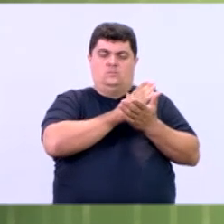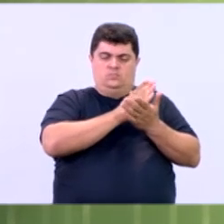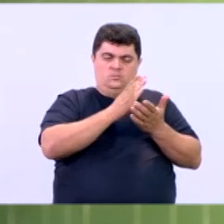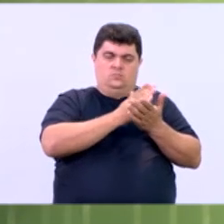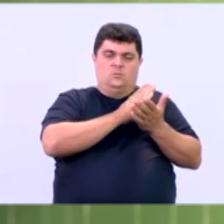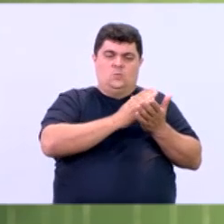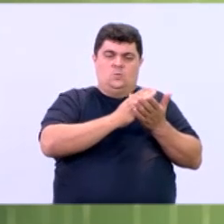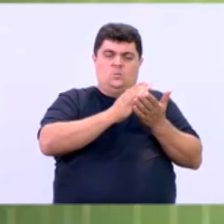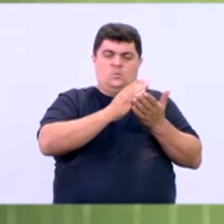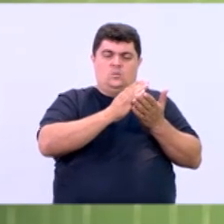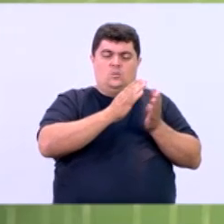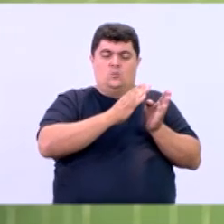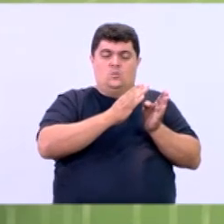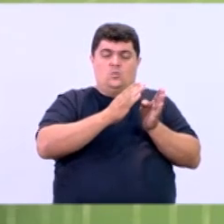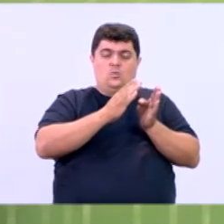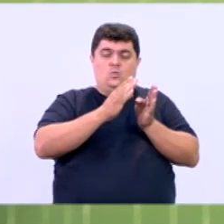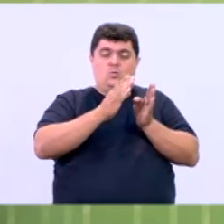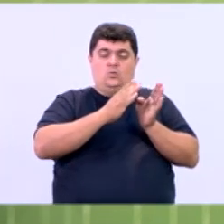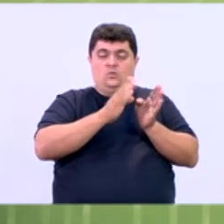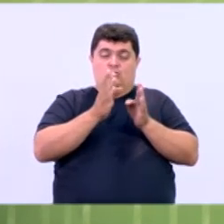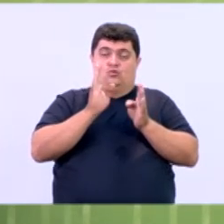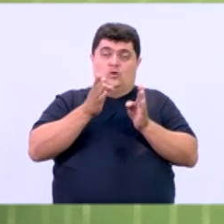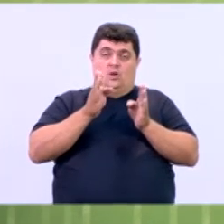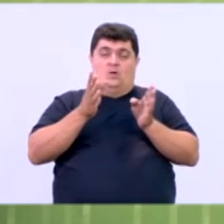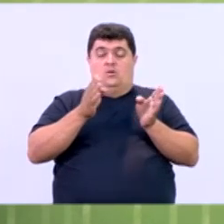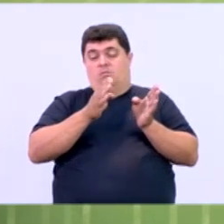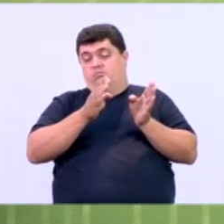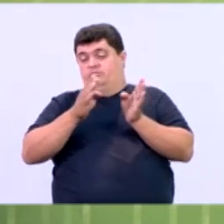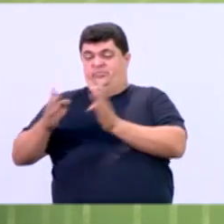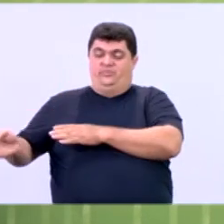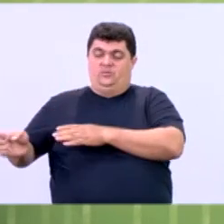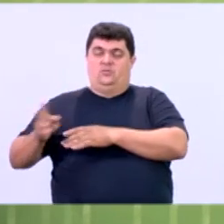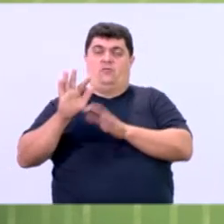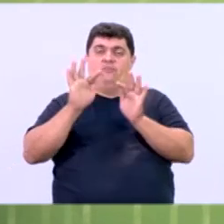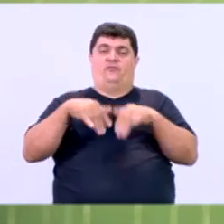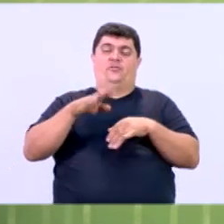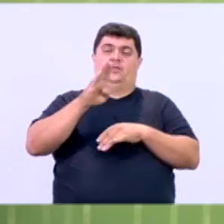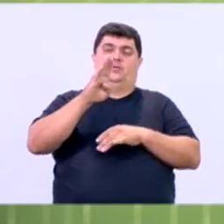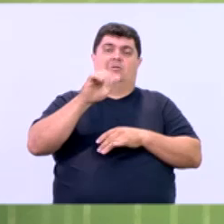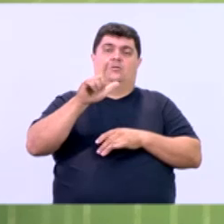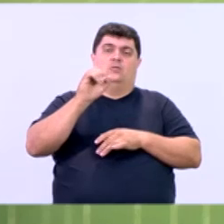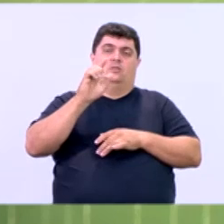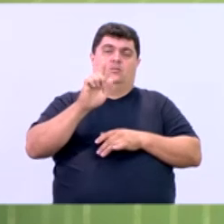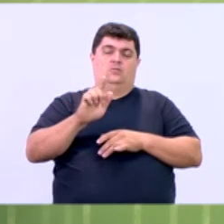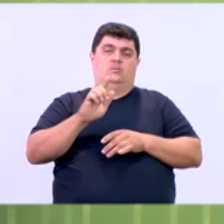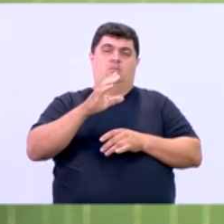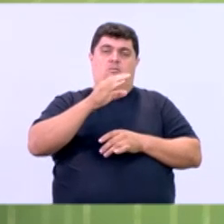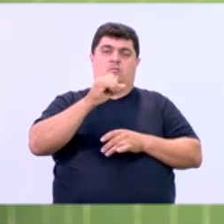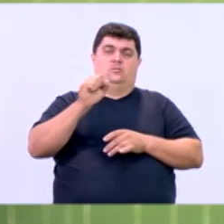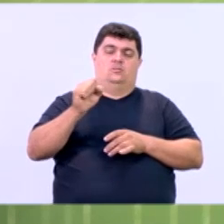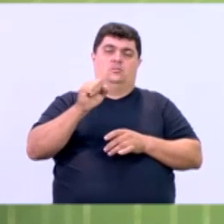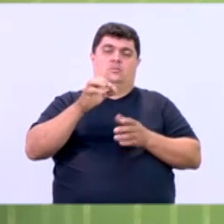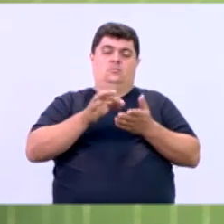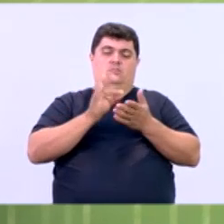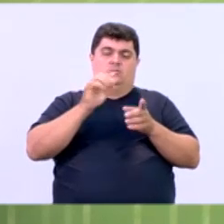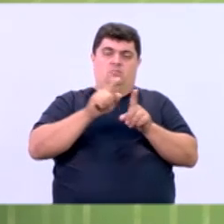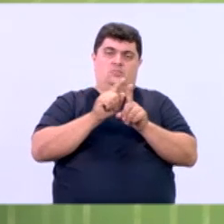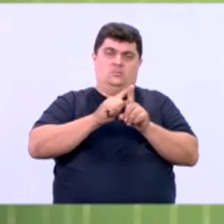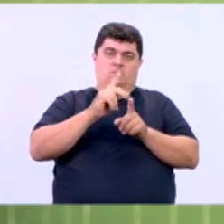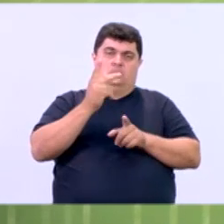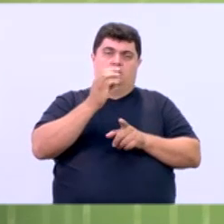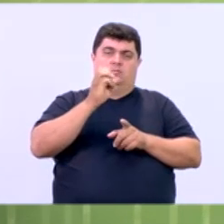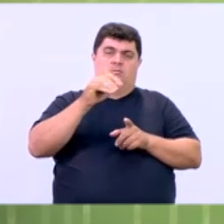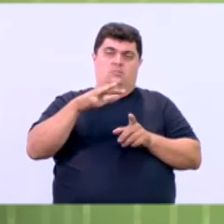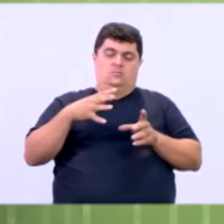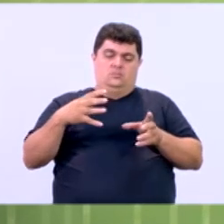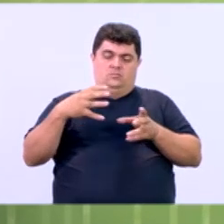começar a preencher, trabalhar nele, e é para completar a construção dessas páginas. Com CSS e JavaScript,